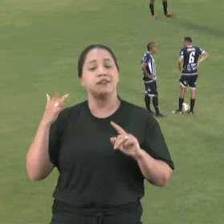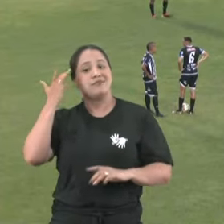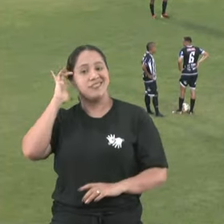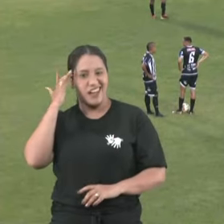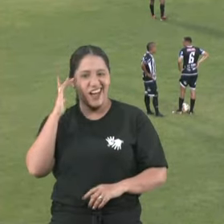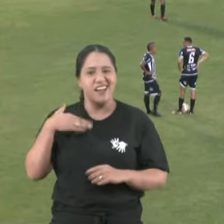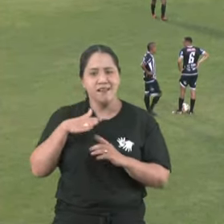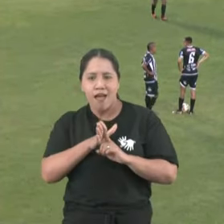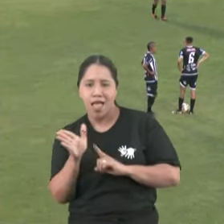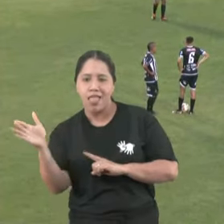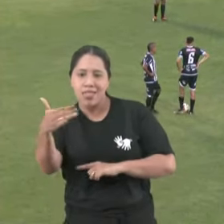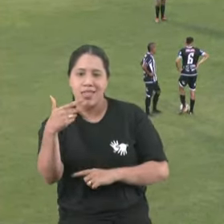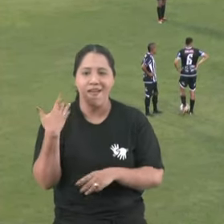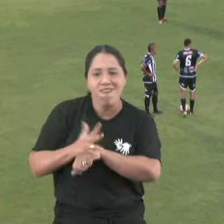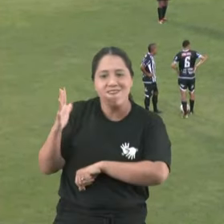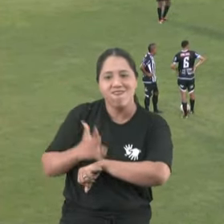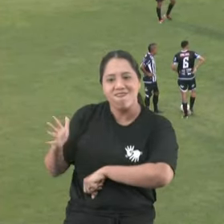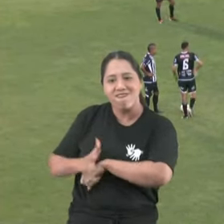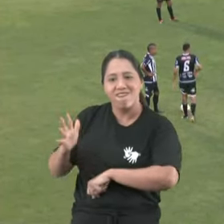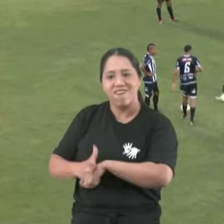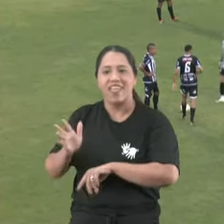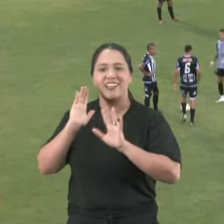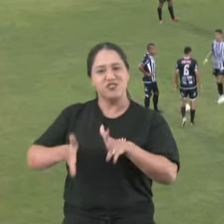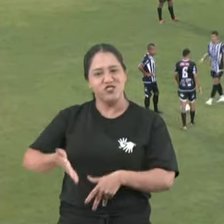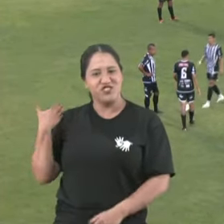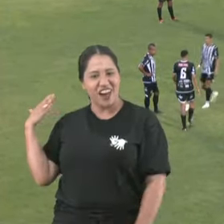saia uma jogadinha ensaiada.